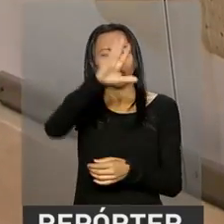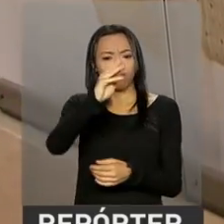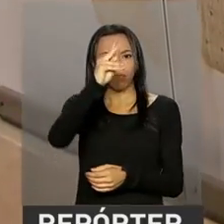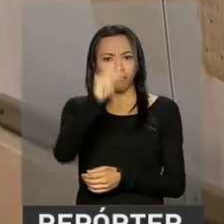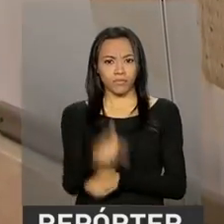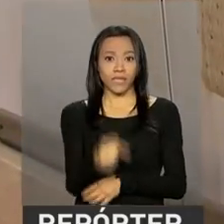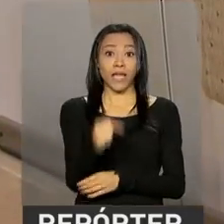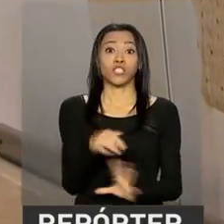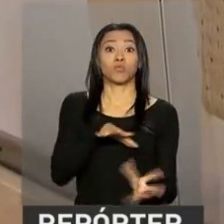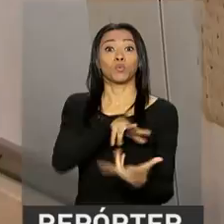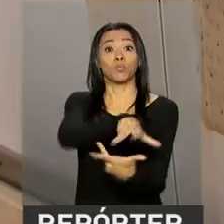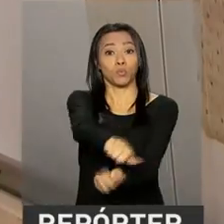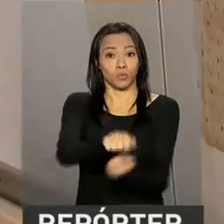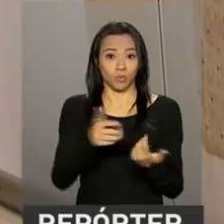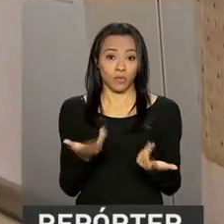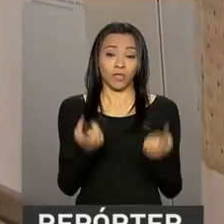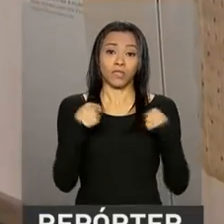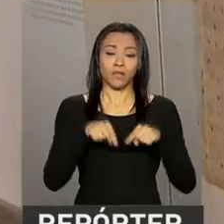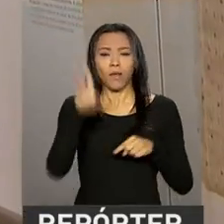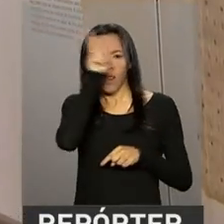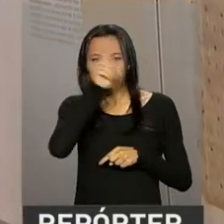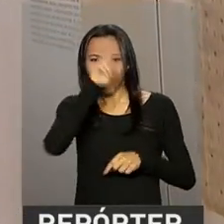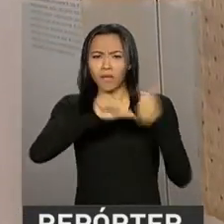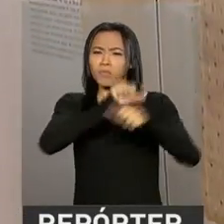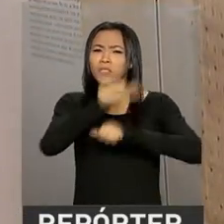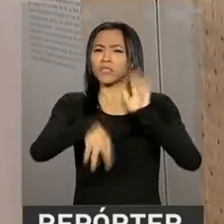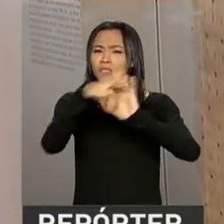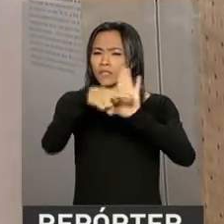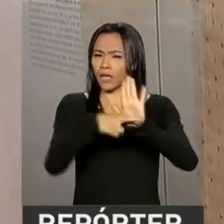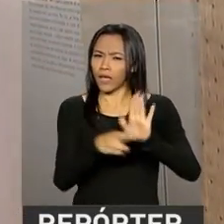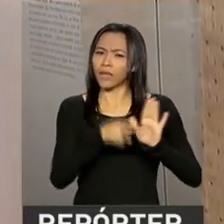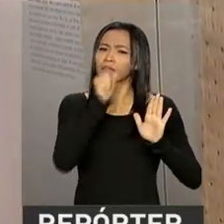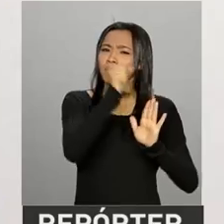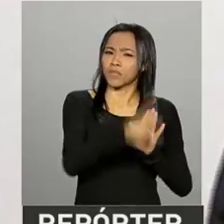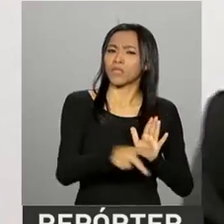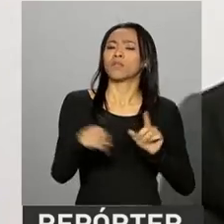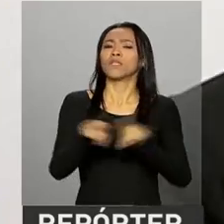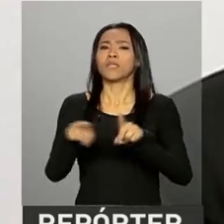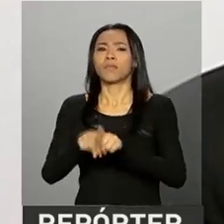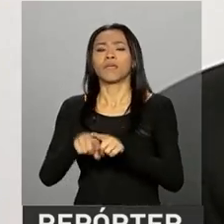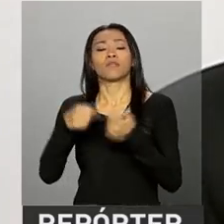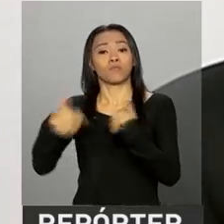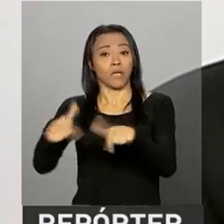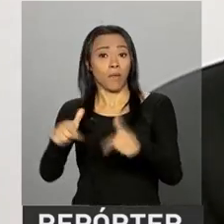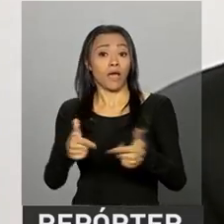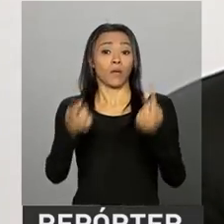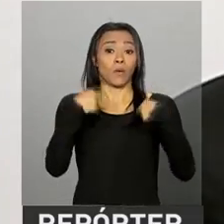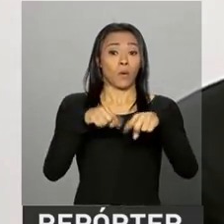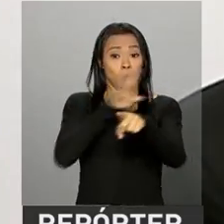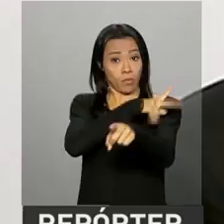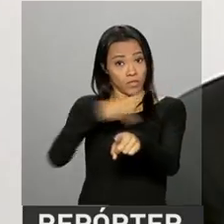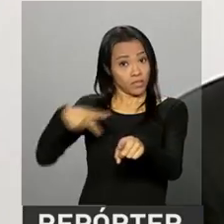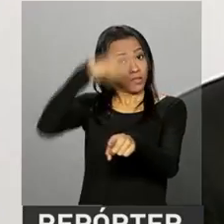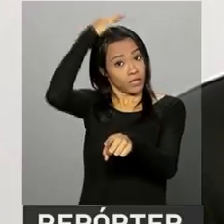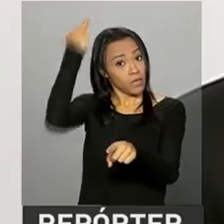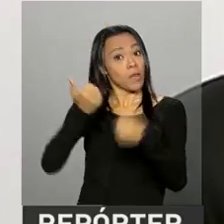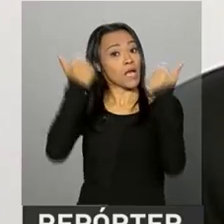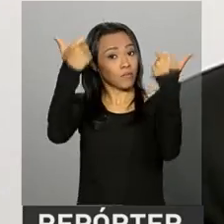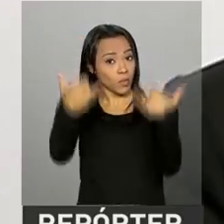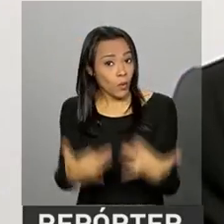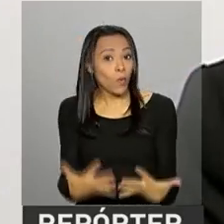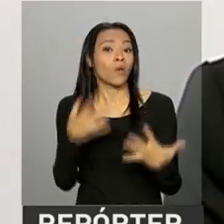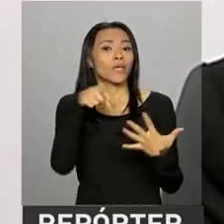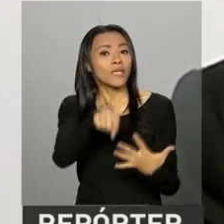e ao lembrar a importância das reformas como a previdenciária ea trabalhista o presidente michel temer reafirmou que elas